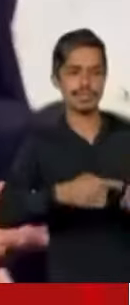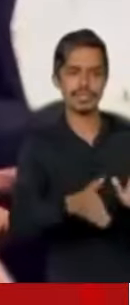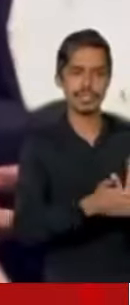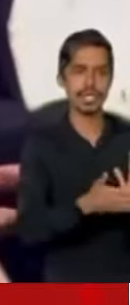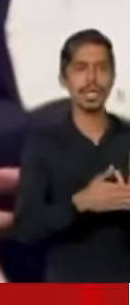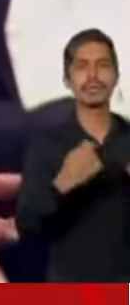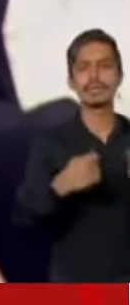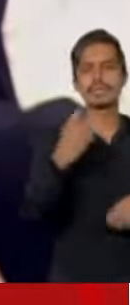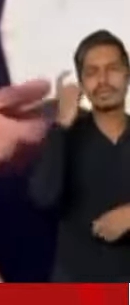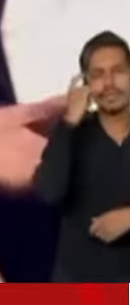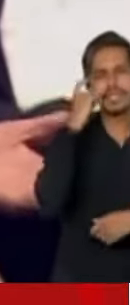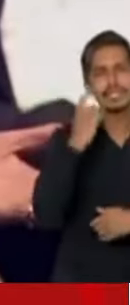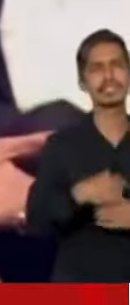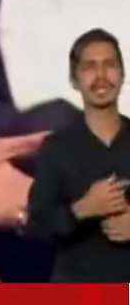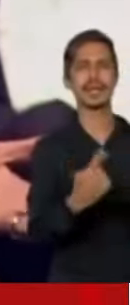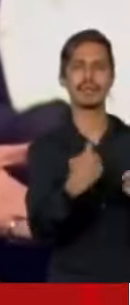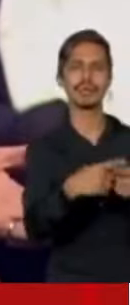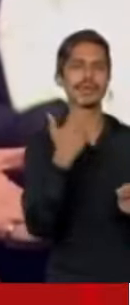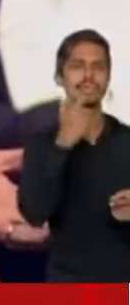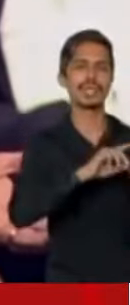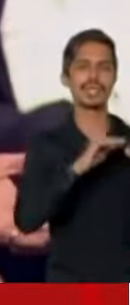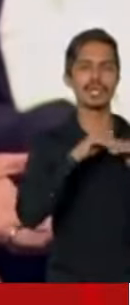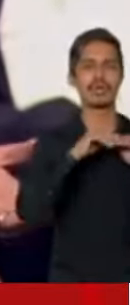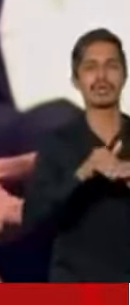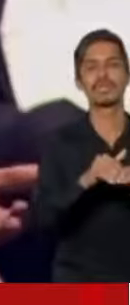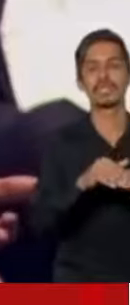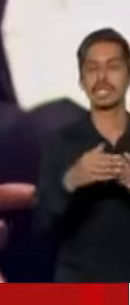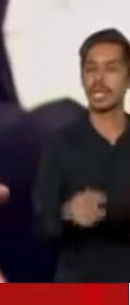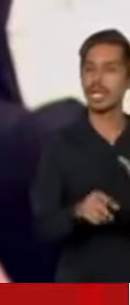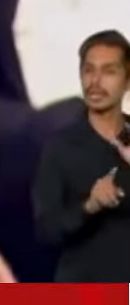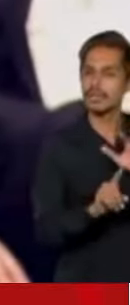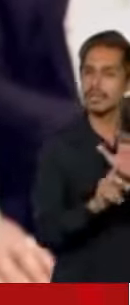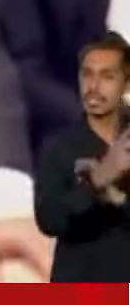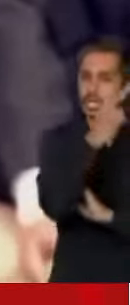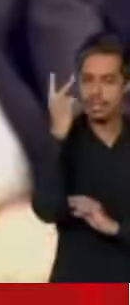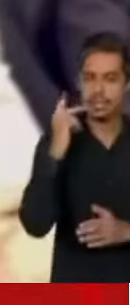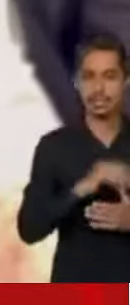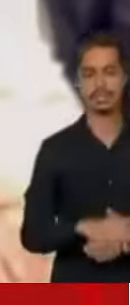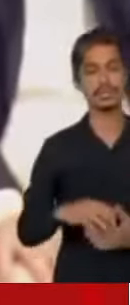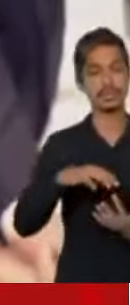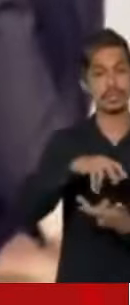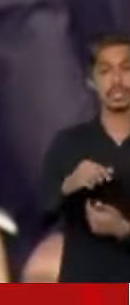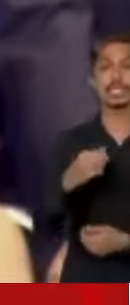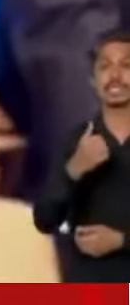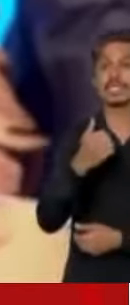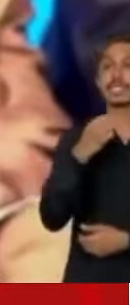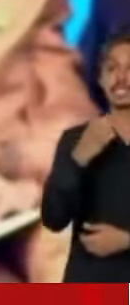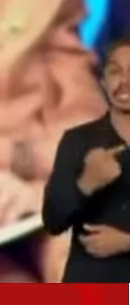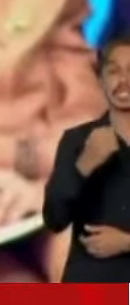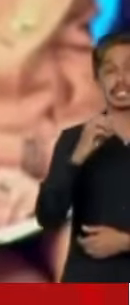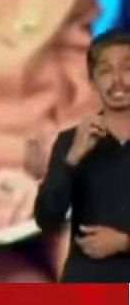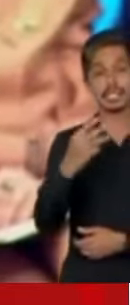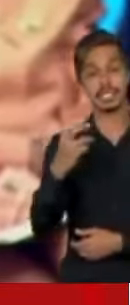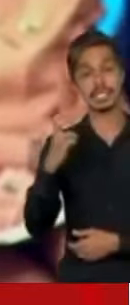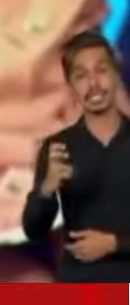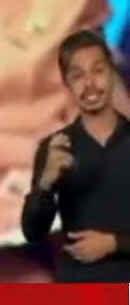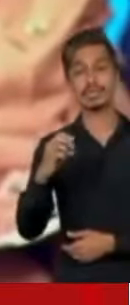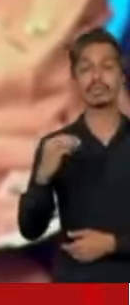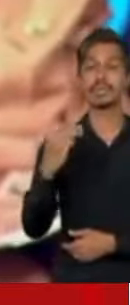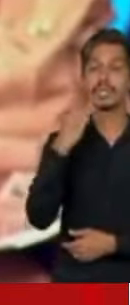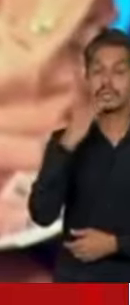as pessoas de que a coisa é boa. É mais fácil negar. Num mundo que ainda tem 735 milhões de pessoas passando